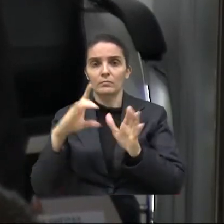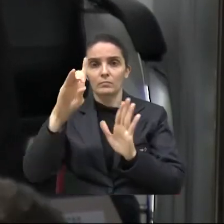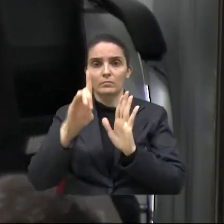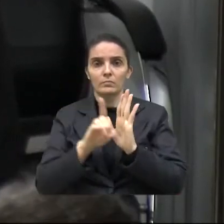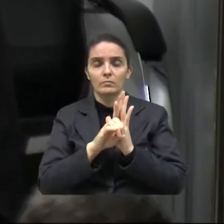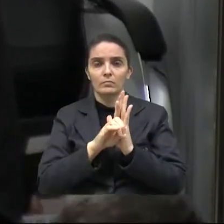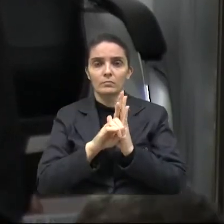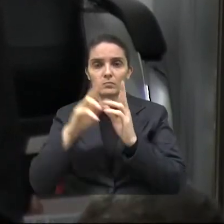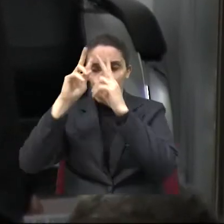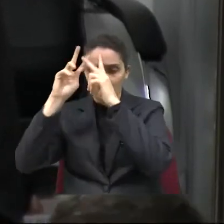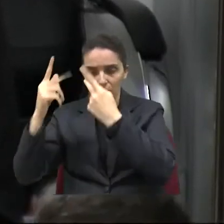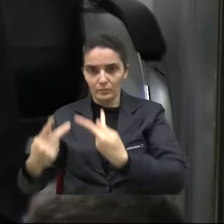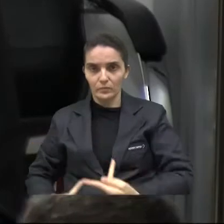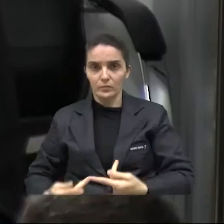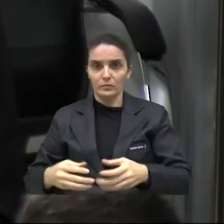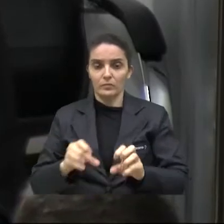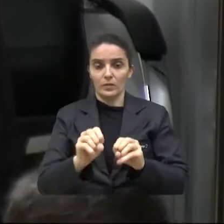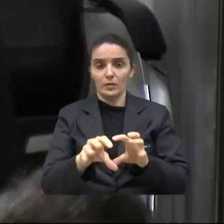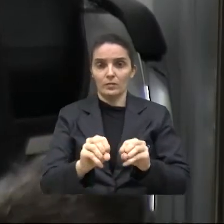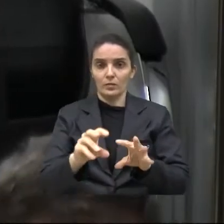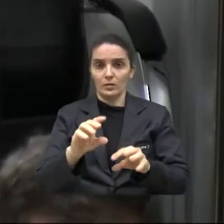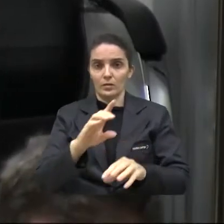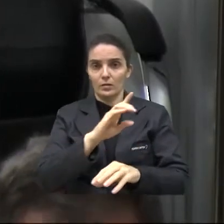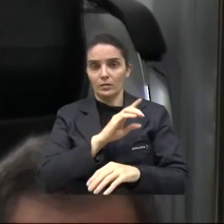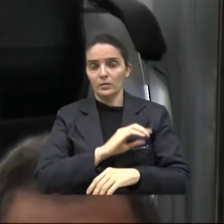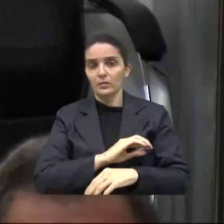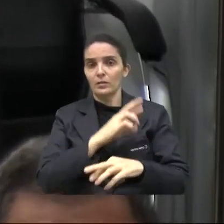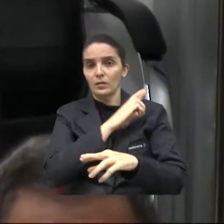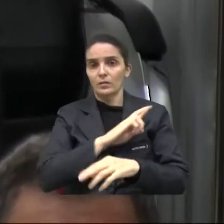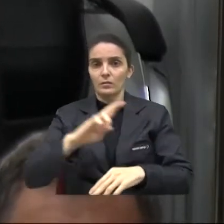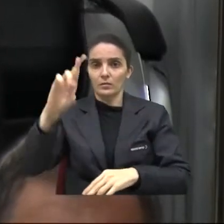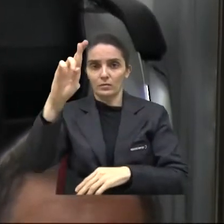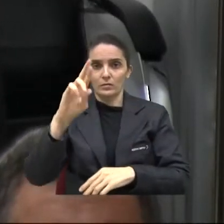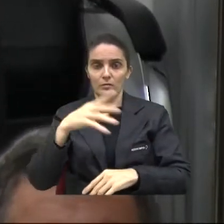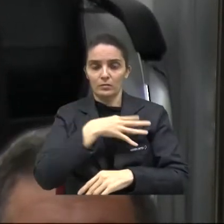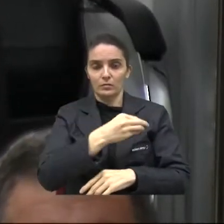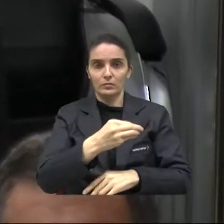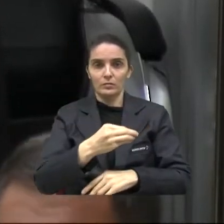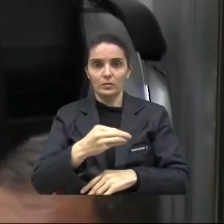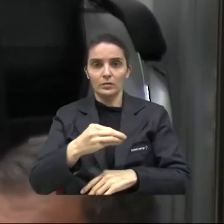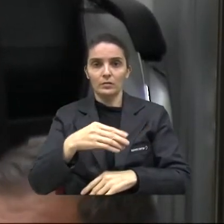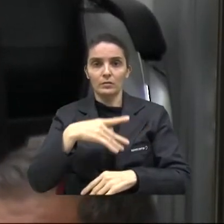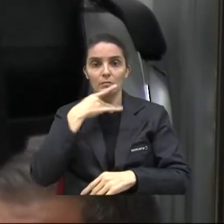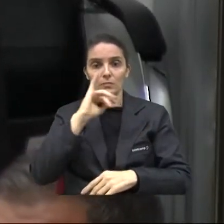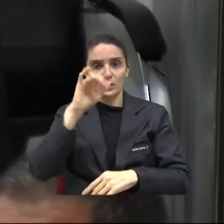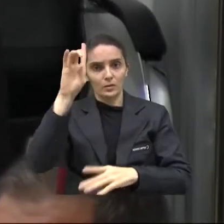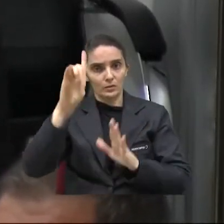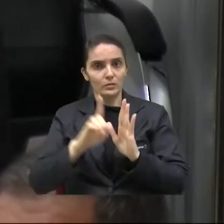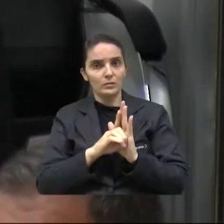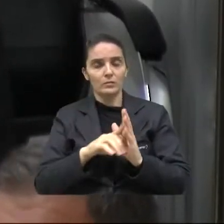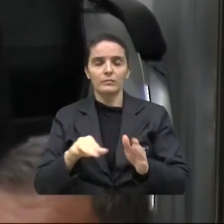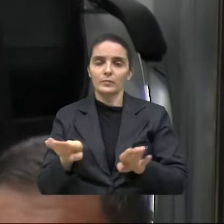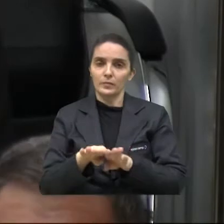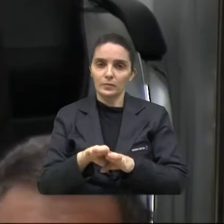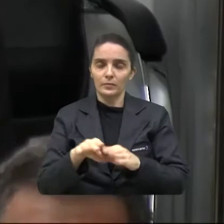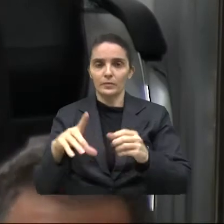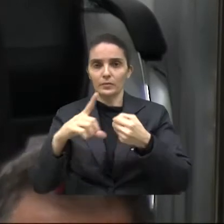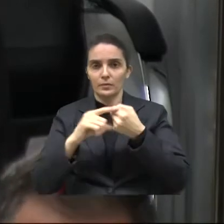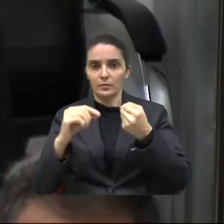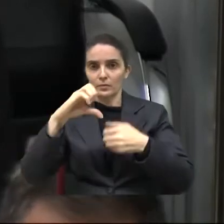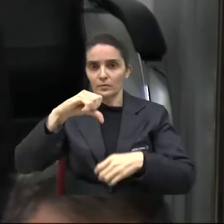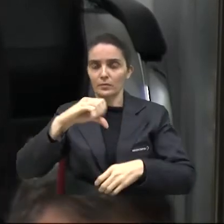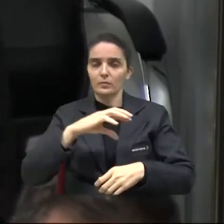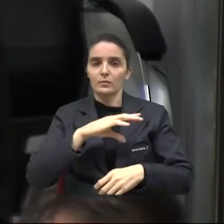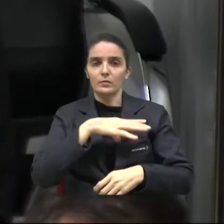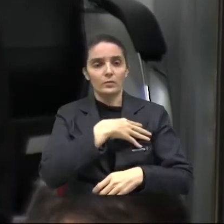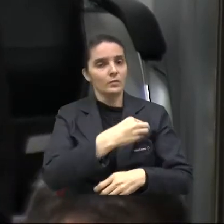moral e religiosa dos filhos são dos pais. Mas vamos continuar aqui, o artigo 29. O filho tem o direito de não ser